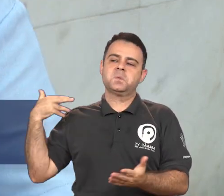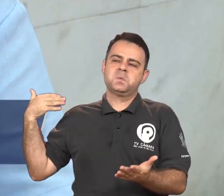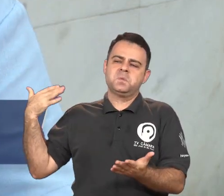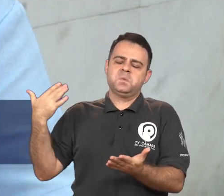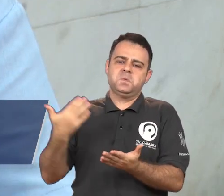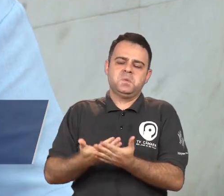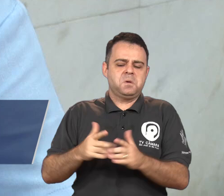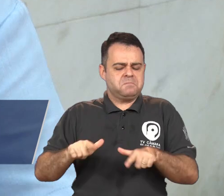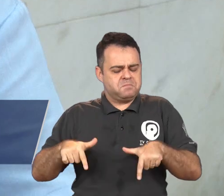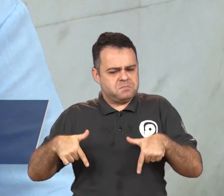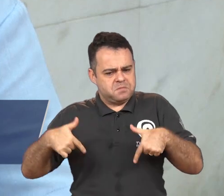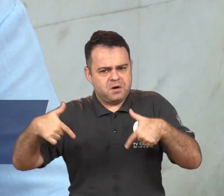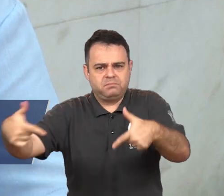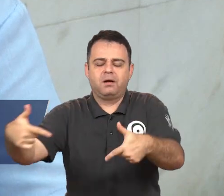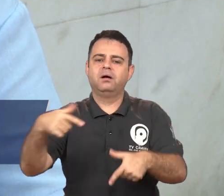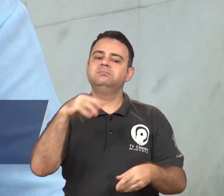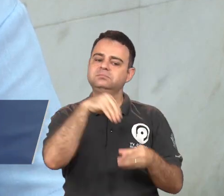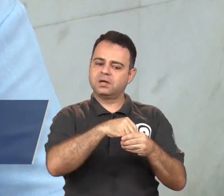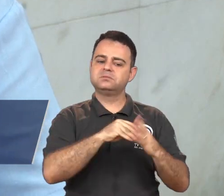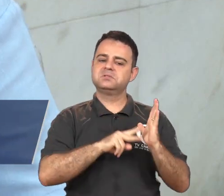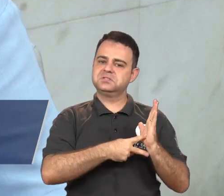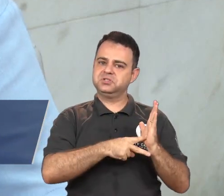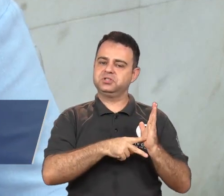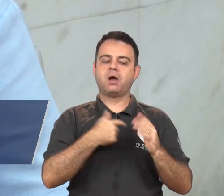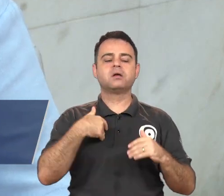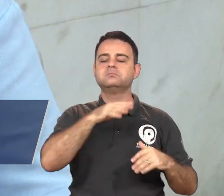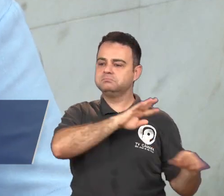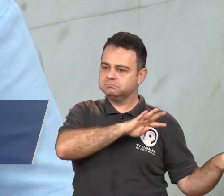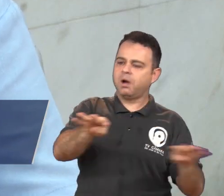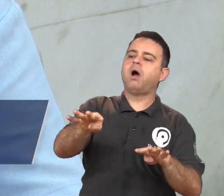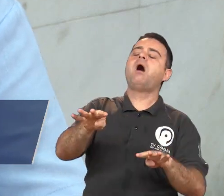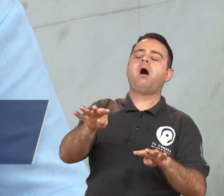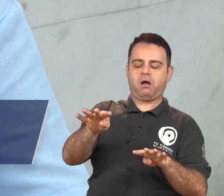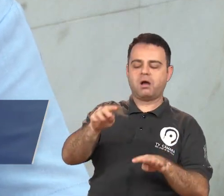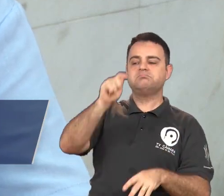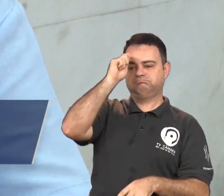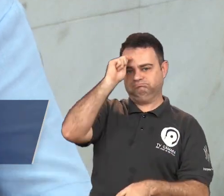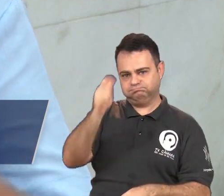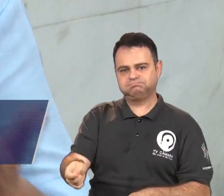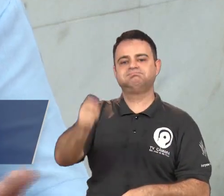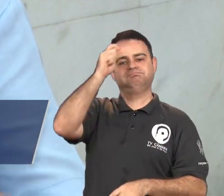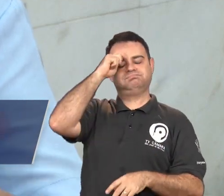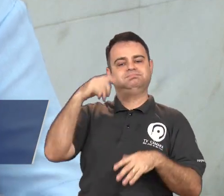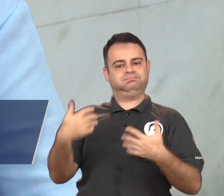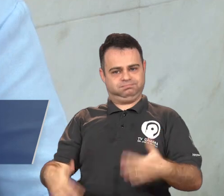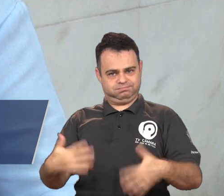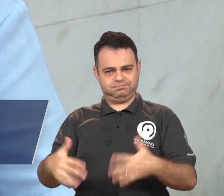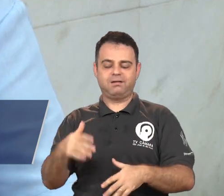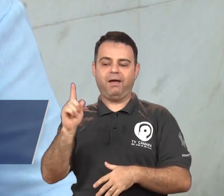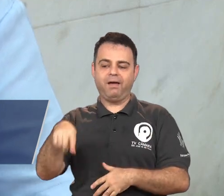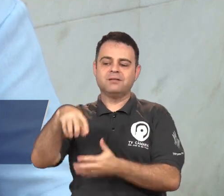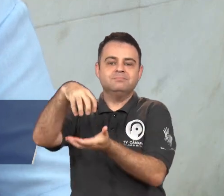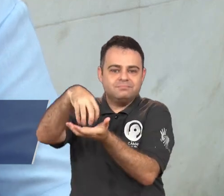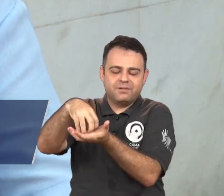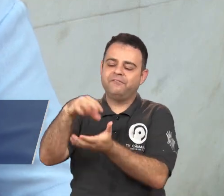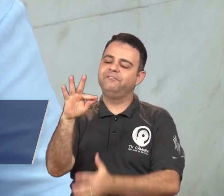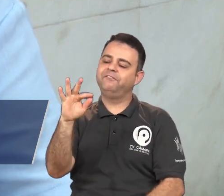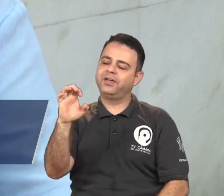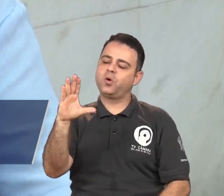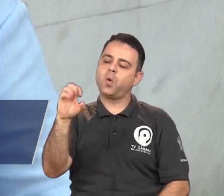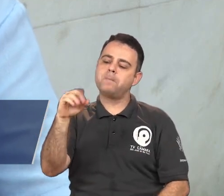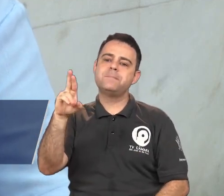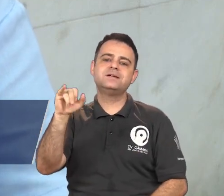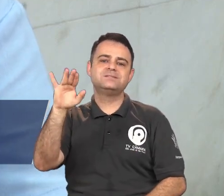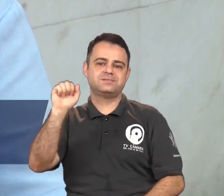trabalho realizado pelo sindicato realmente foi reconhecido pela FEComerciários, que o nosso presidente é o